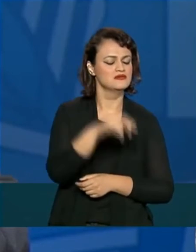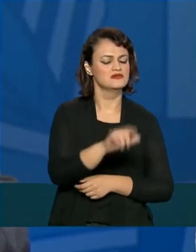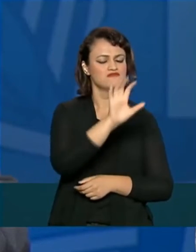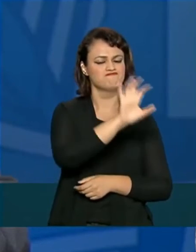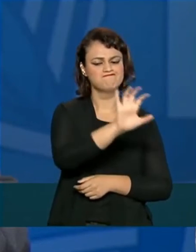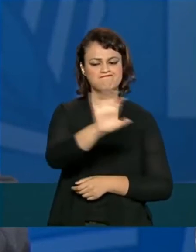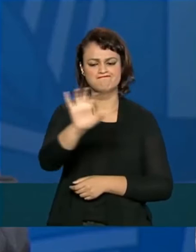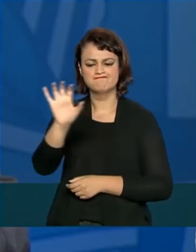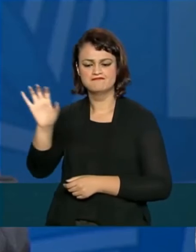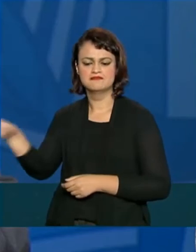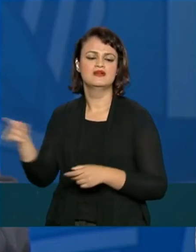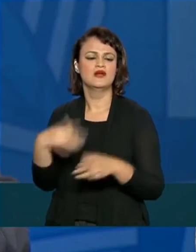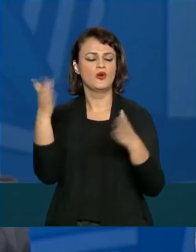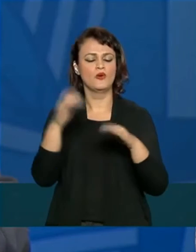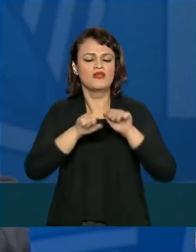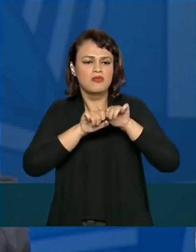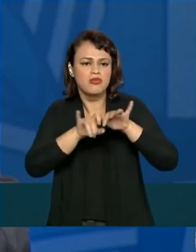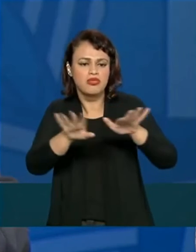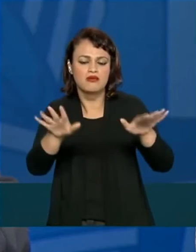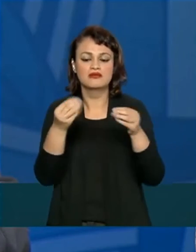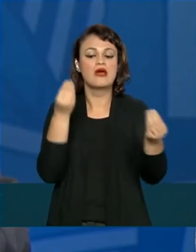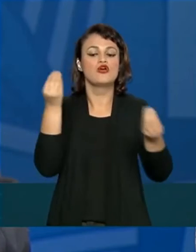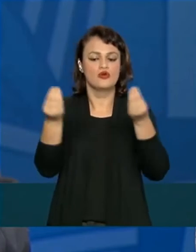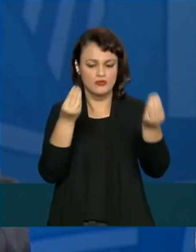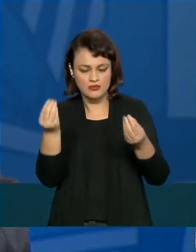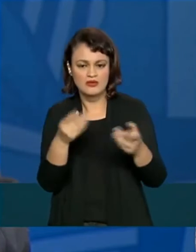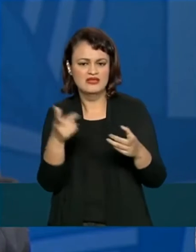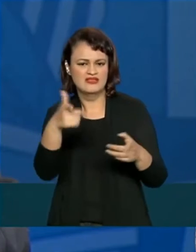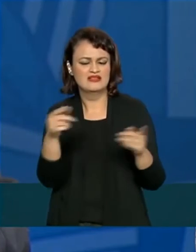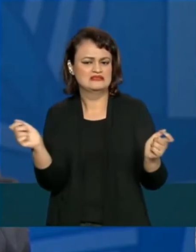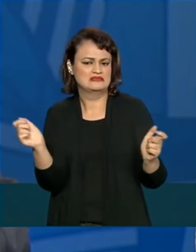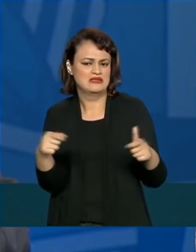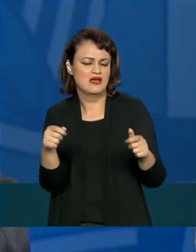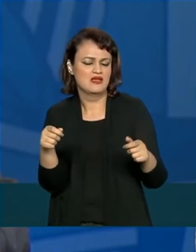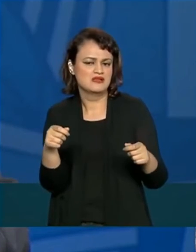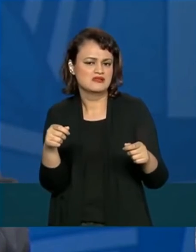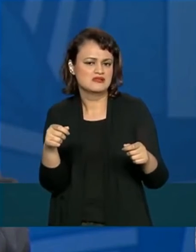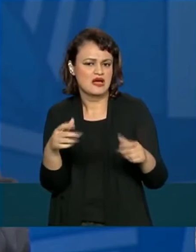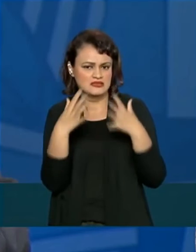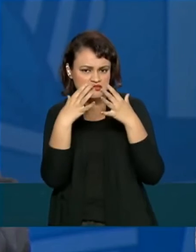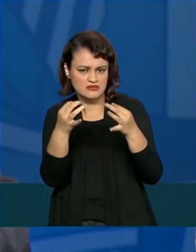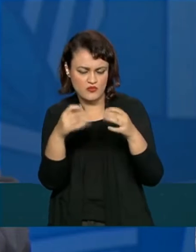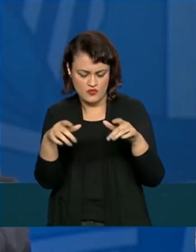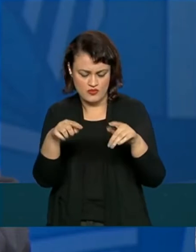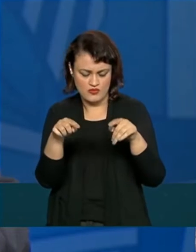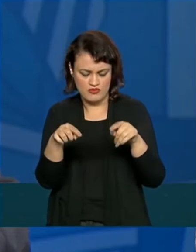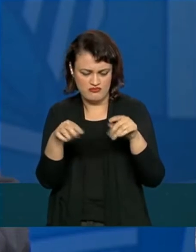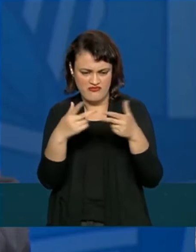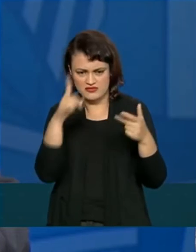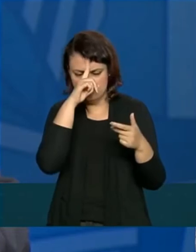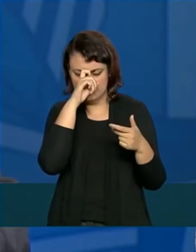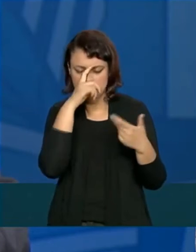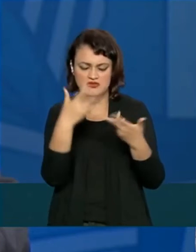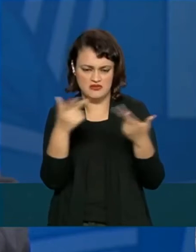loco-regional do cenário epidemiológico da Covid-19, da capacidade de resposta da rede de atenção à saúde, dos